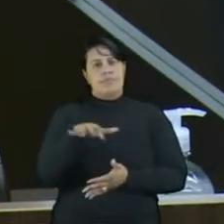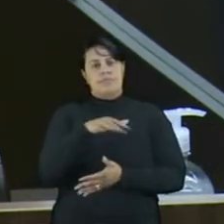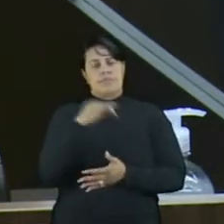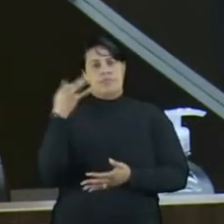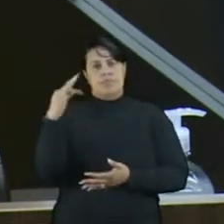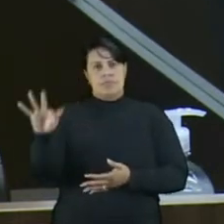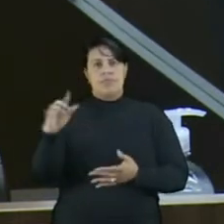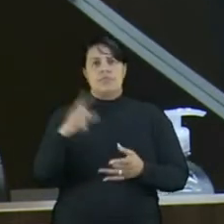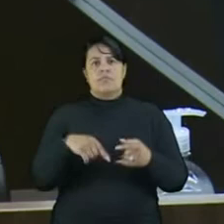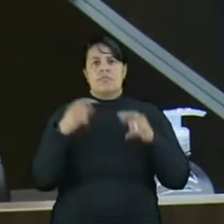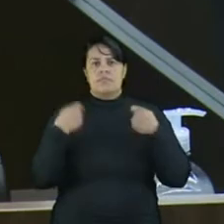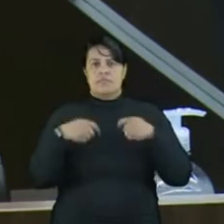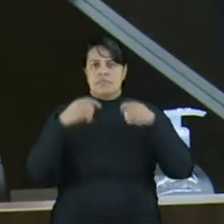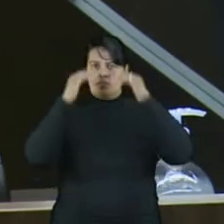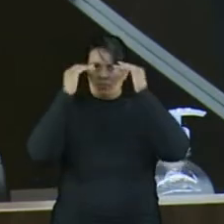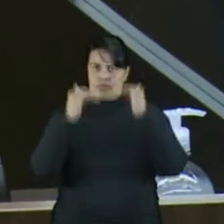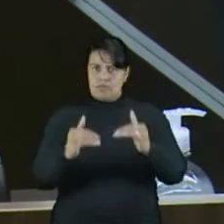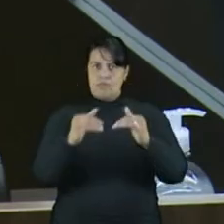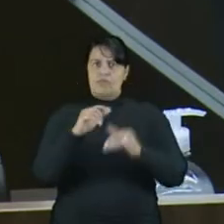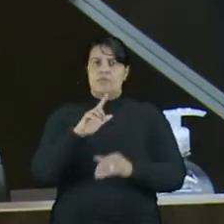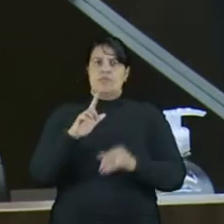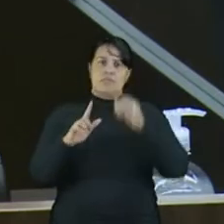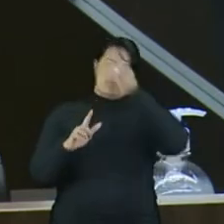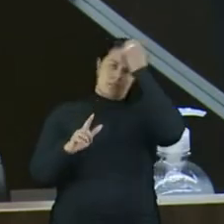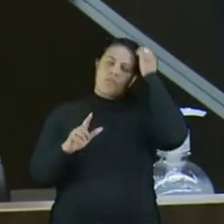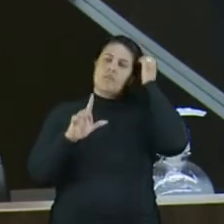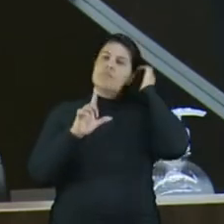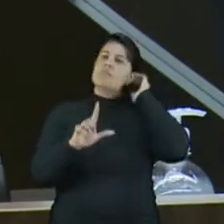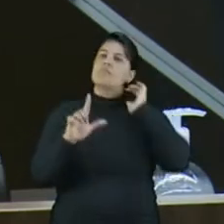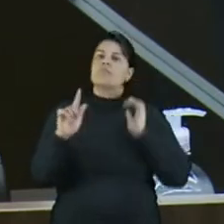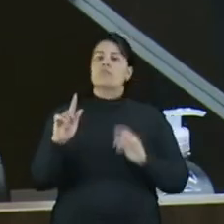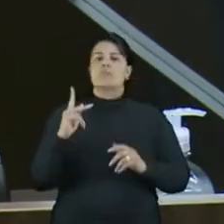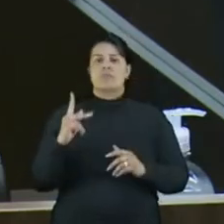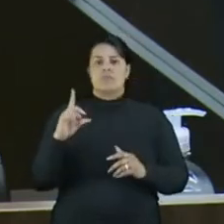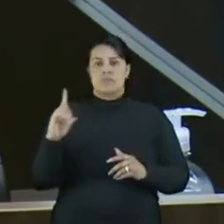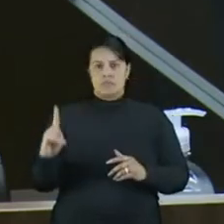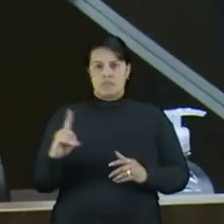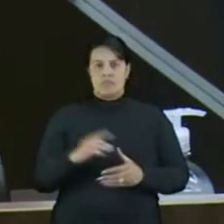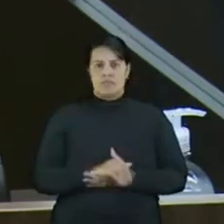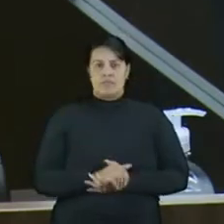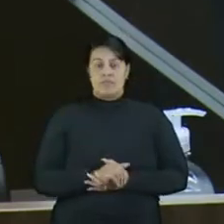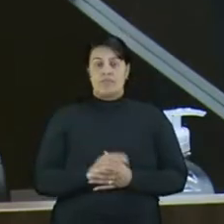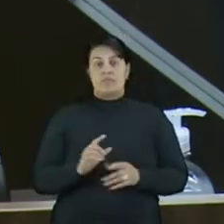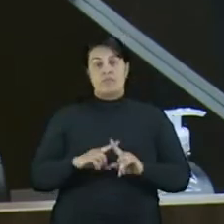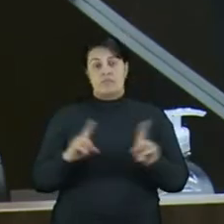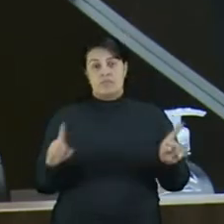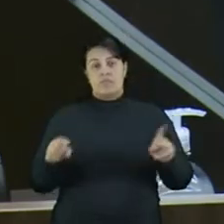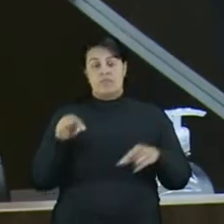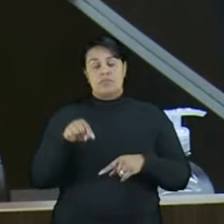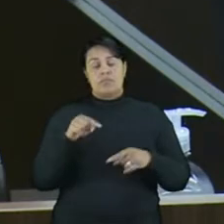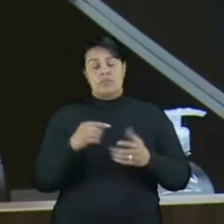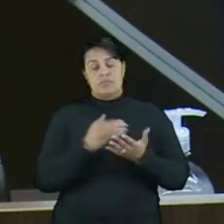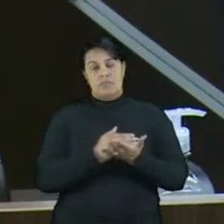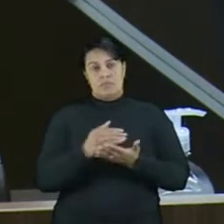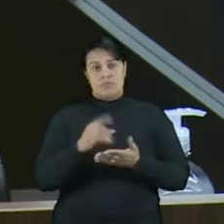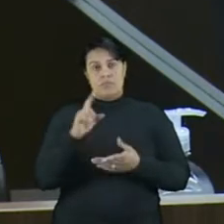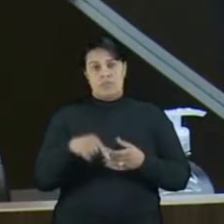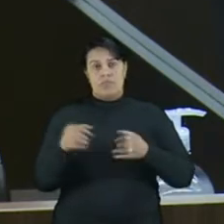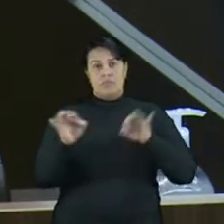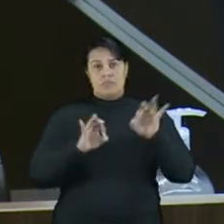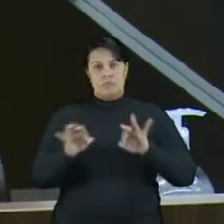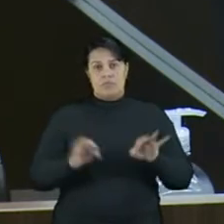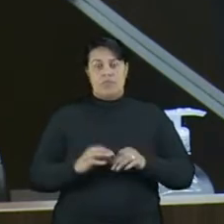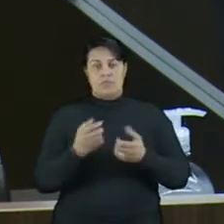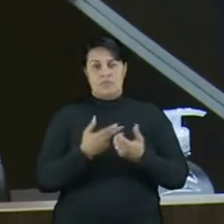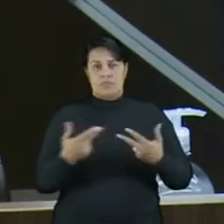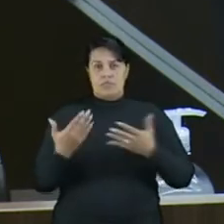cumprimento aos comandos da Lei de Proteção de Dados. Quanto à primeira dimensão, preparação, levantamento demonstra